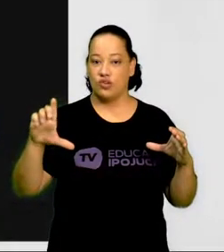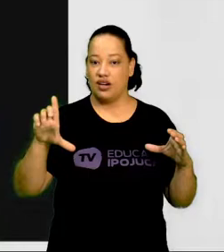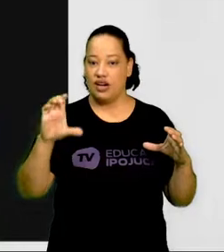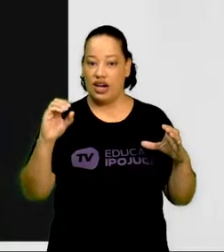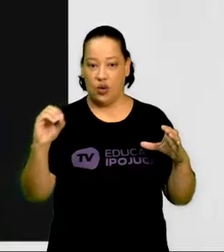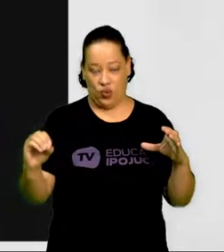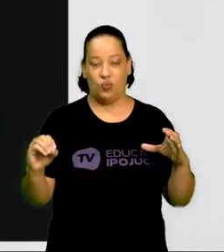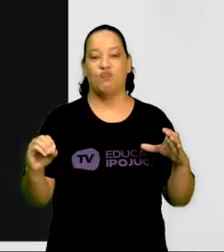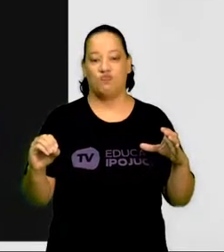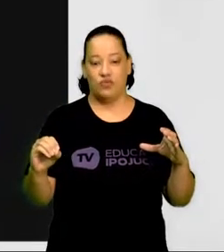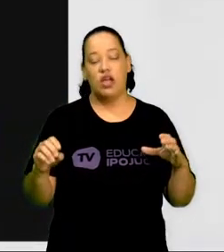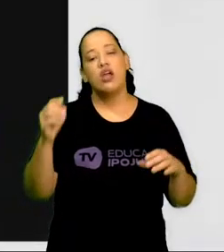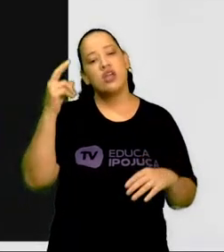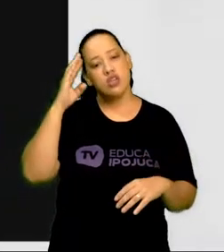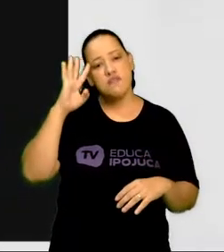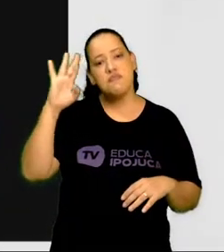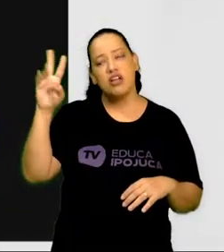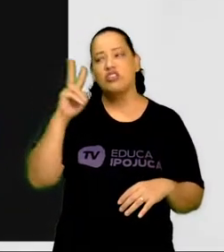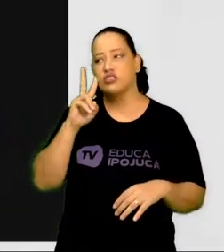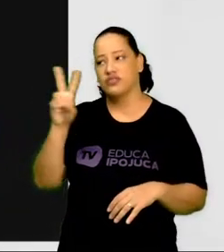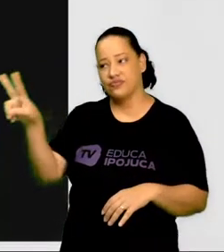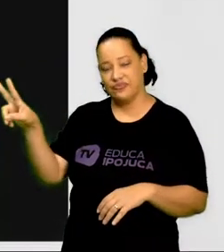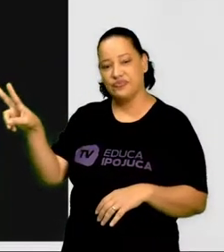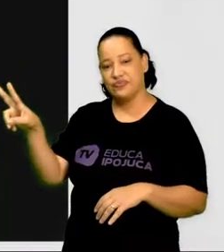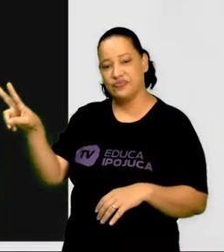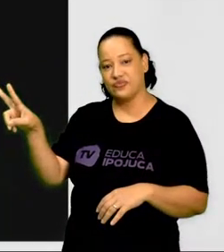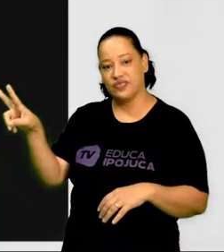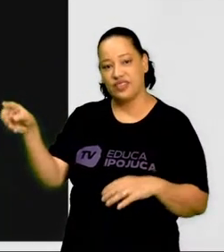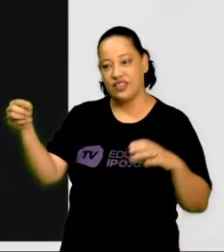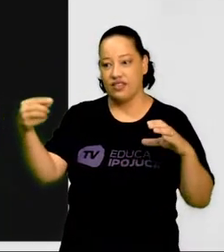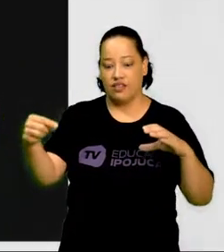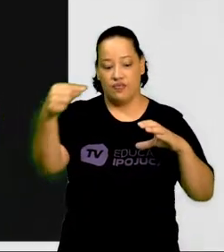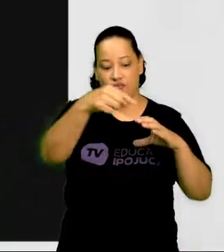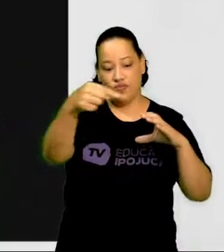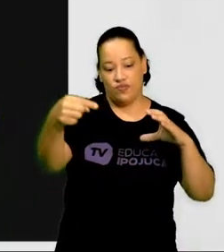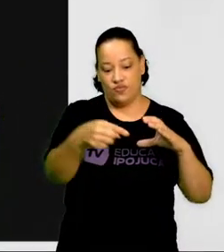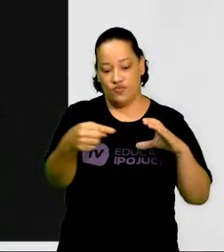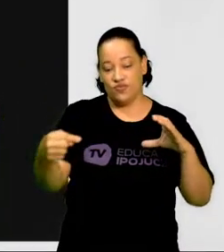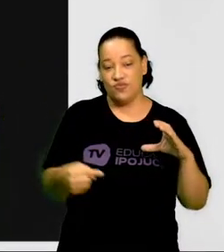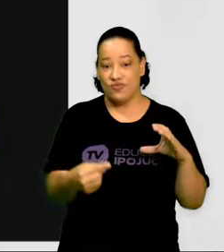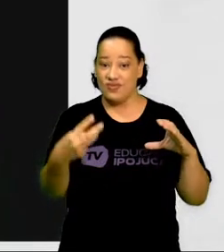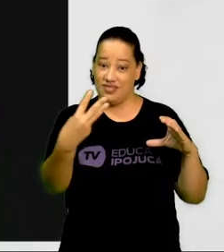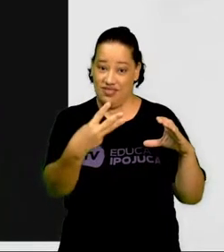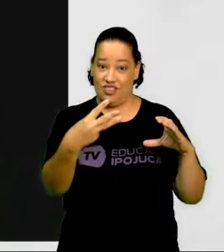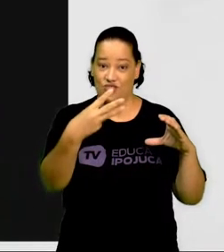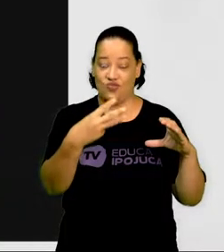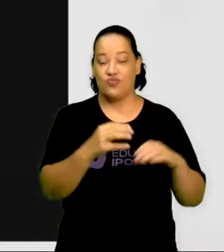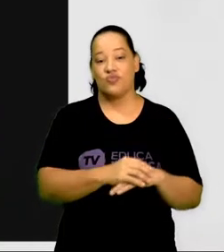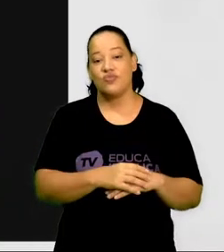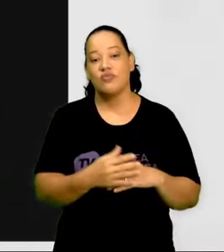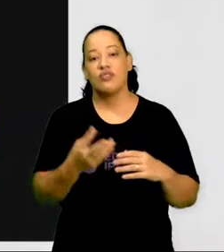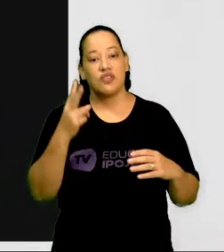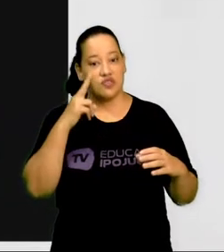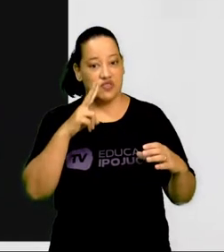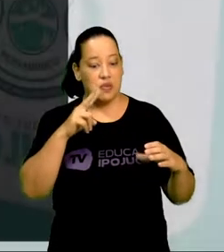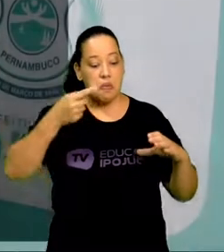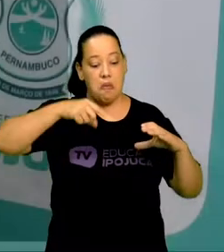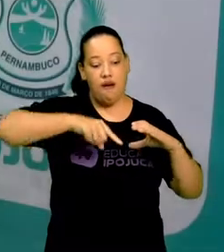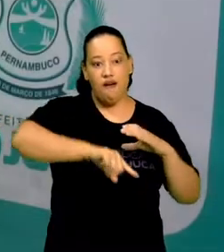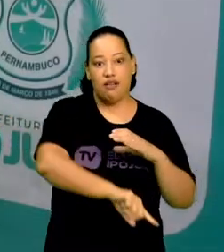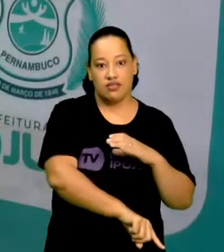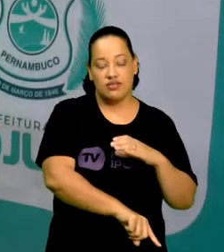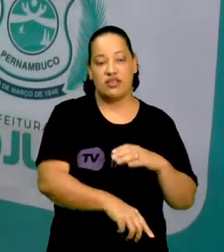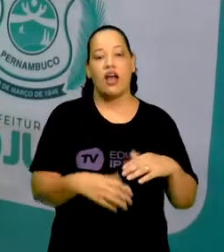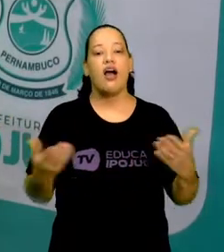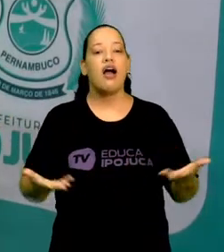essa imagem que está aqui à direita. Olha só a profundidade do todo que estamos. E aí também eu trago uma reflexão